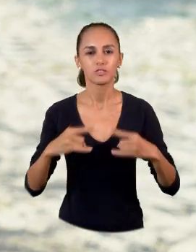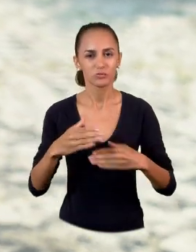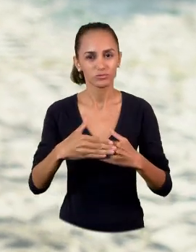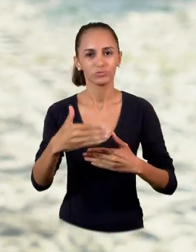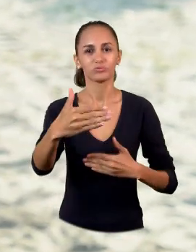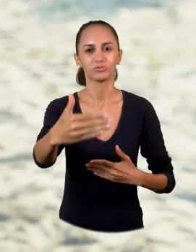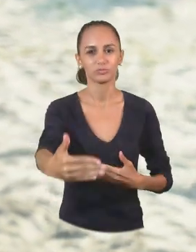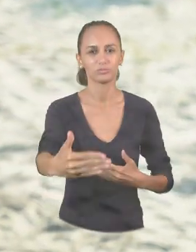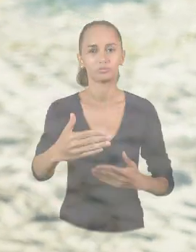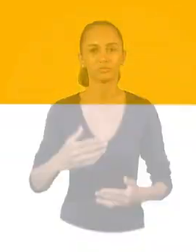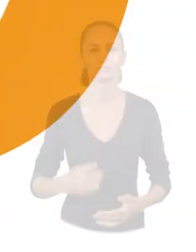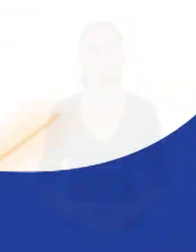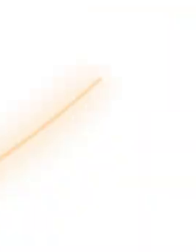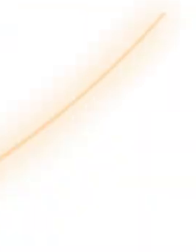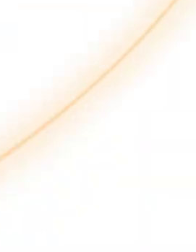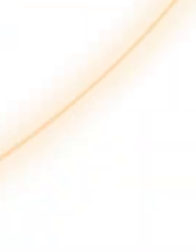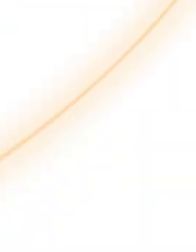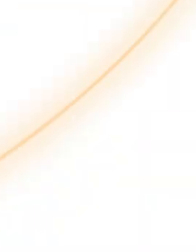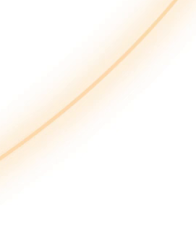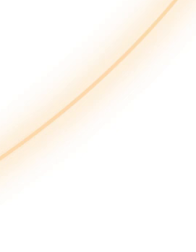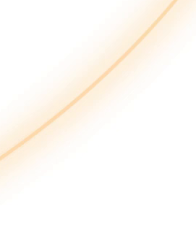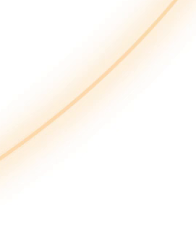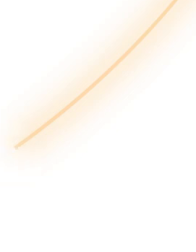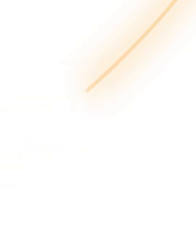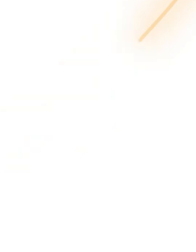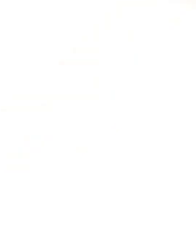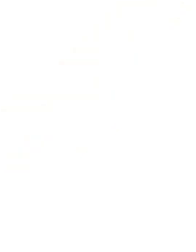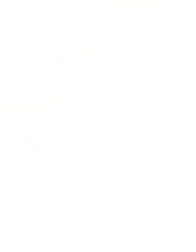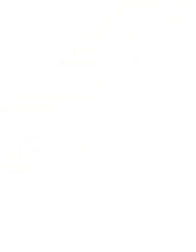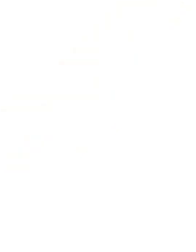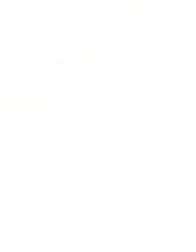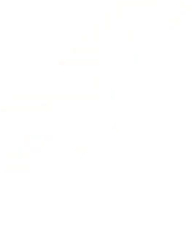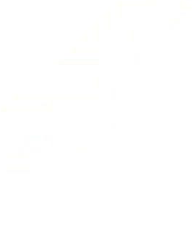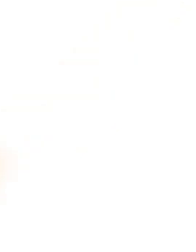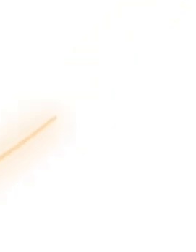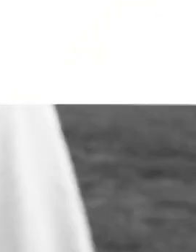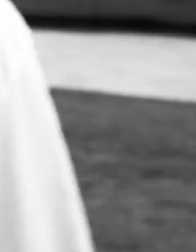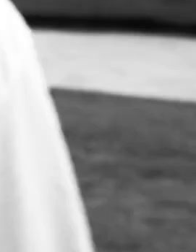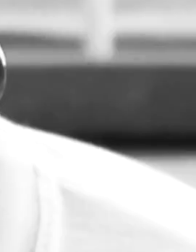Vicente para frente. Pedro Gouveia, prefeito.